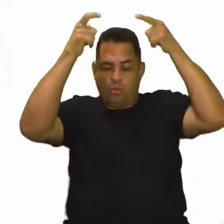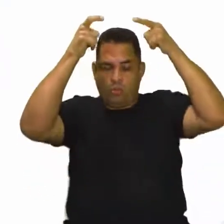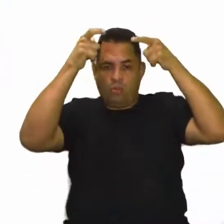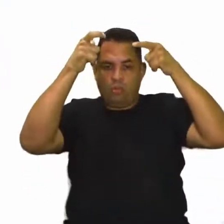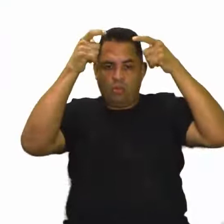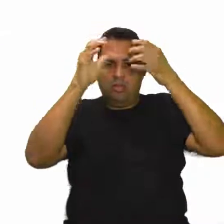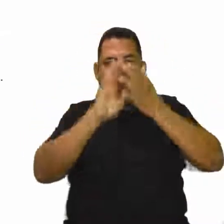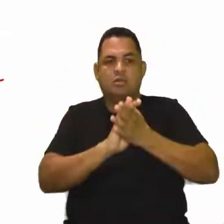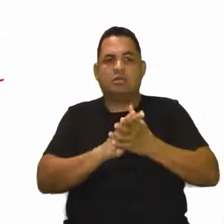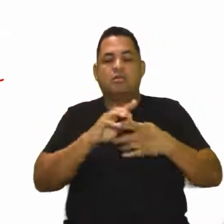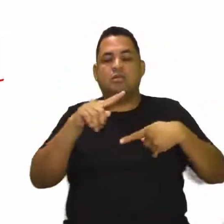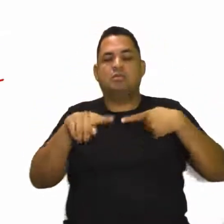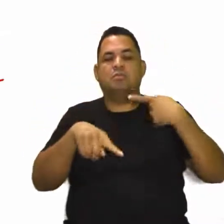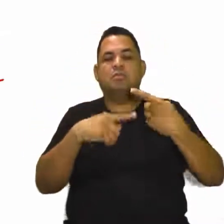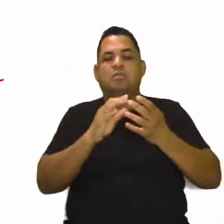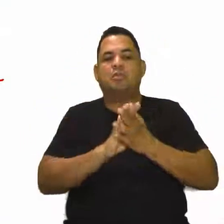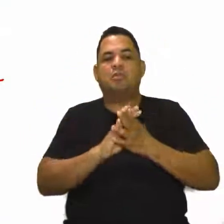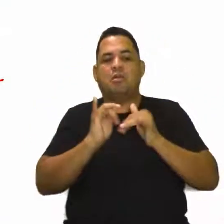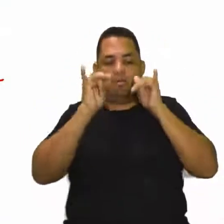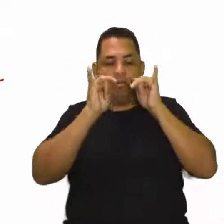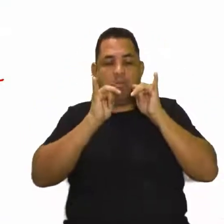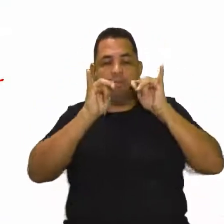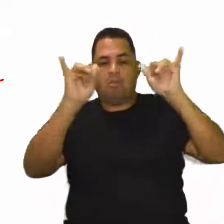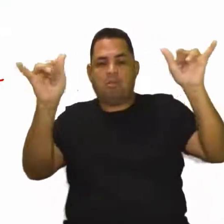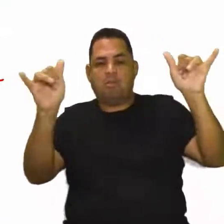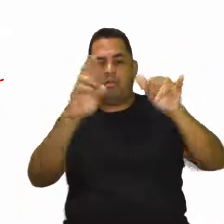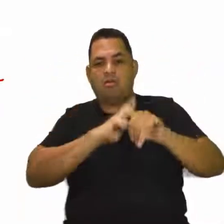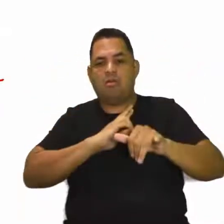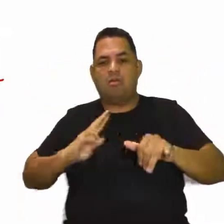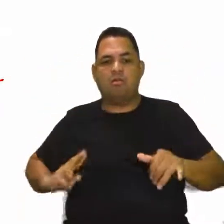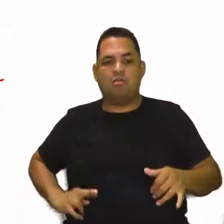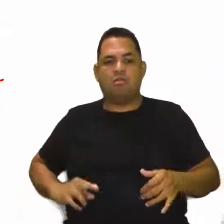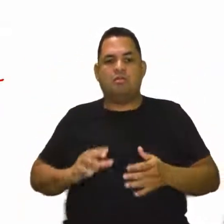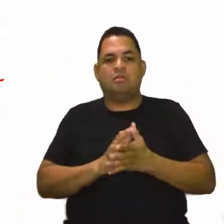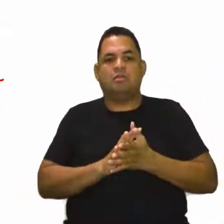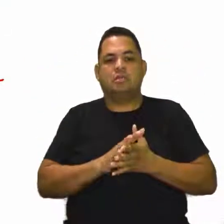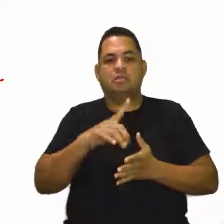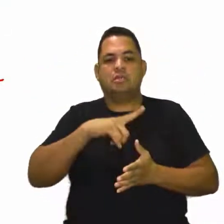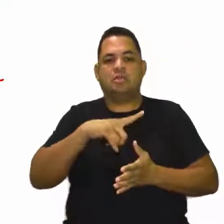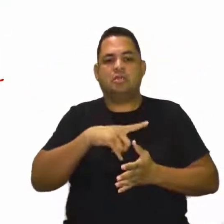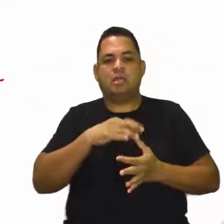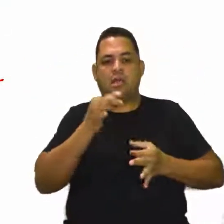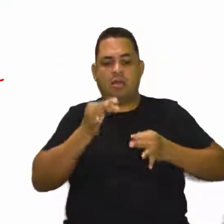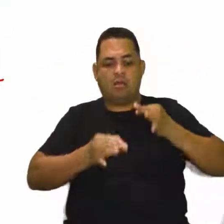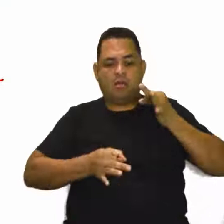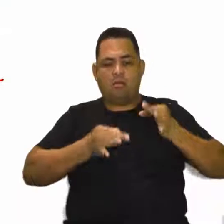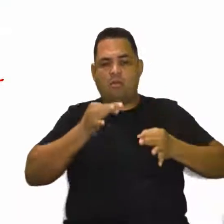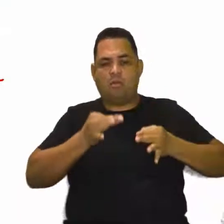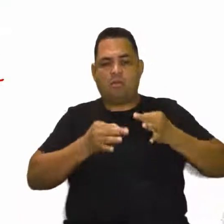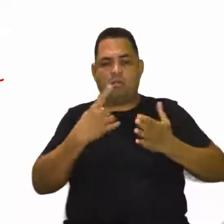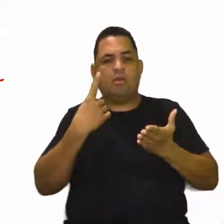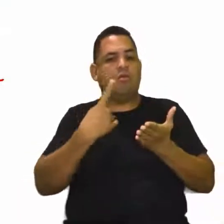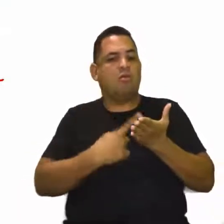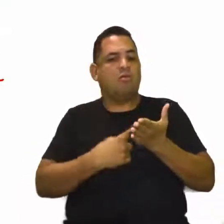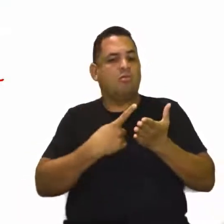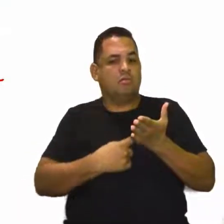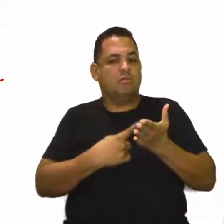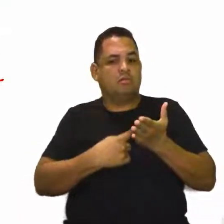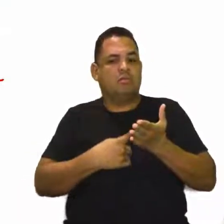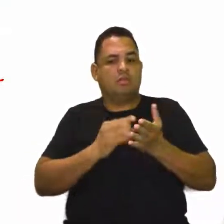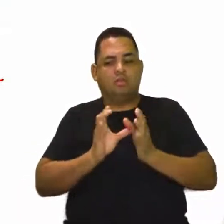da República ocorreram em um clima de ordem e concordância das